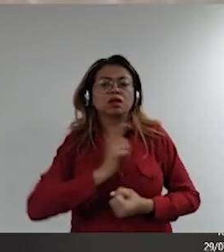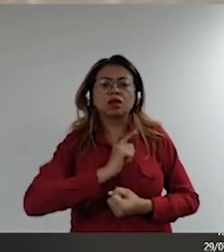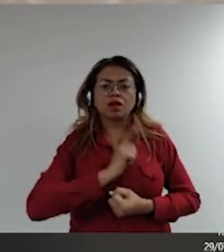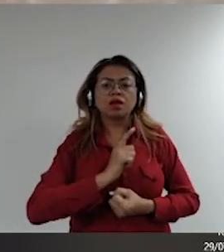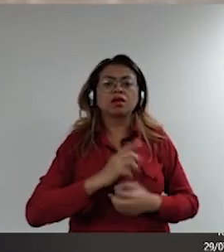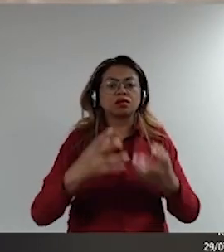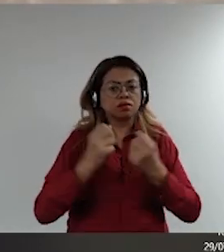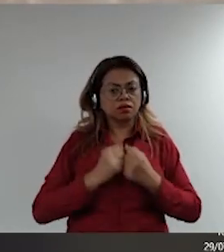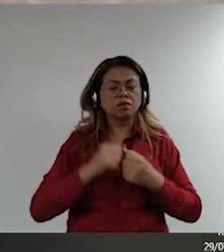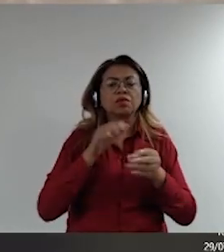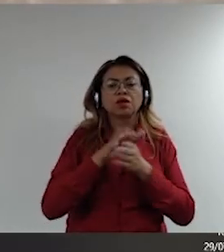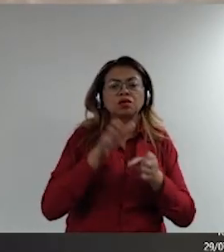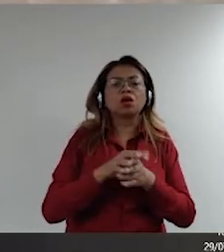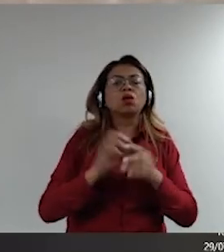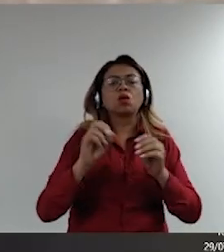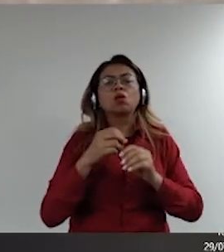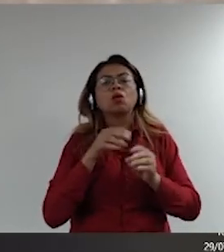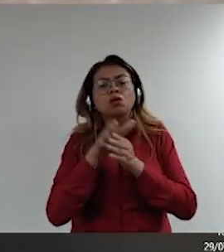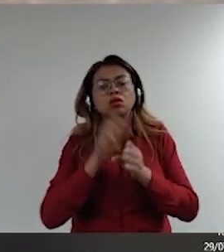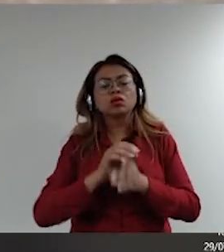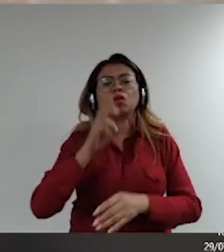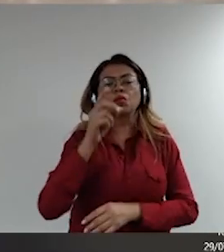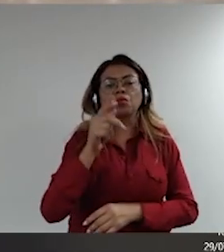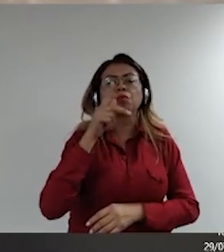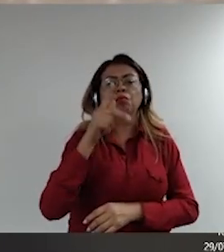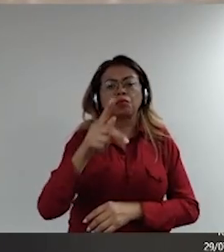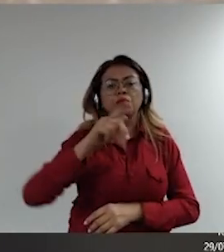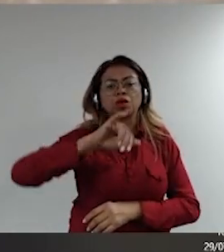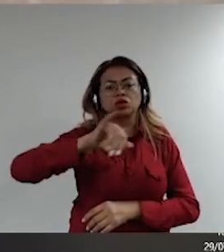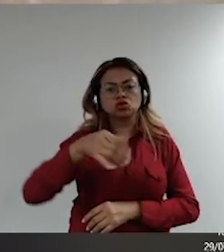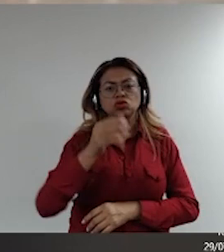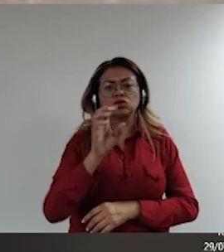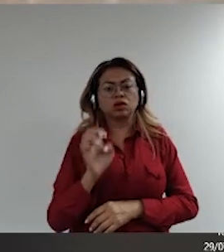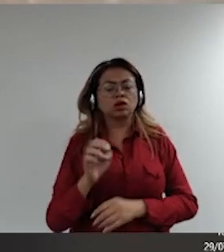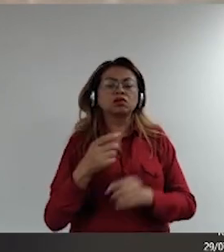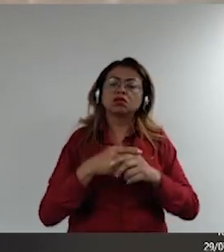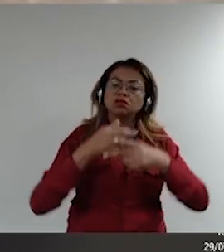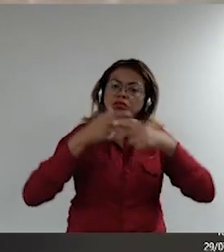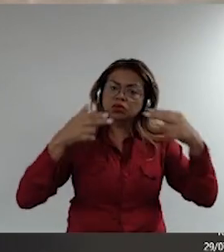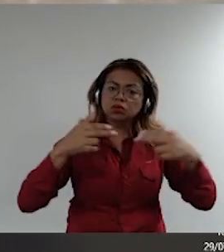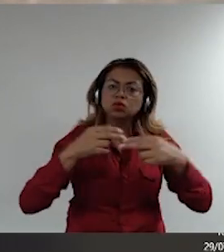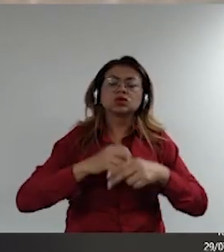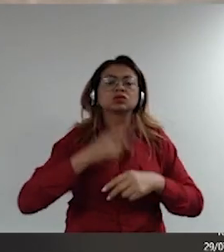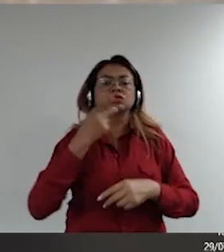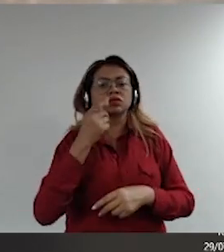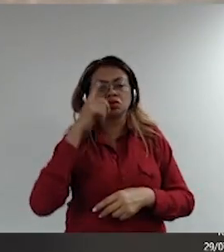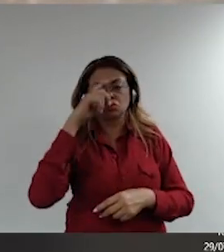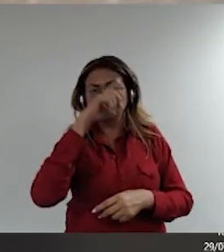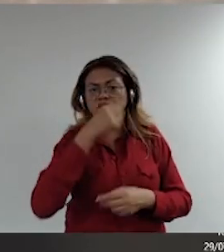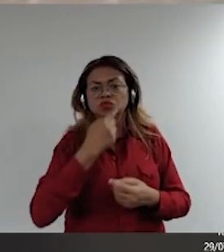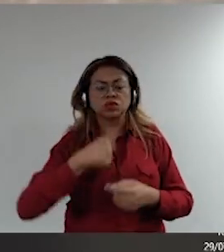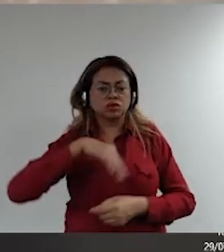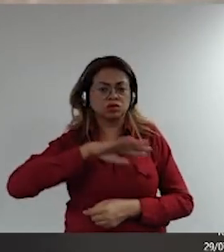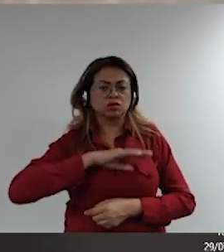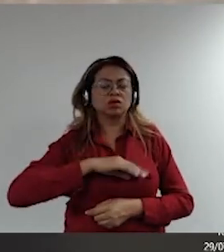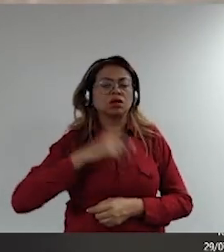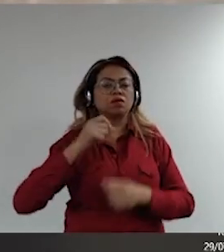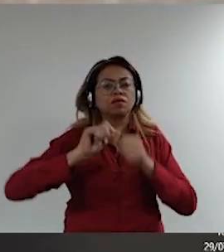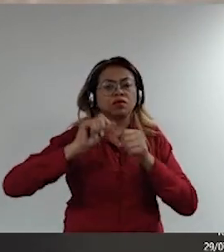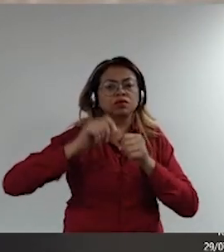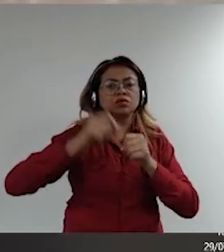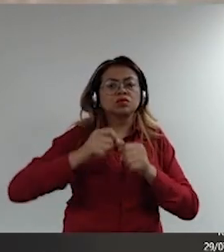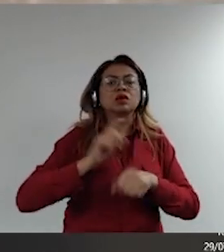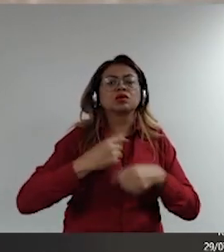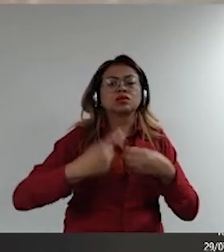TI, orientação no PJE, configuração, coisas que são difíceis. Nós criamos aqui em Rondônia